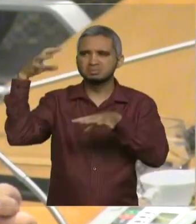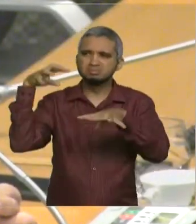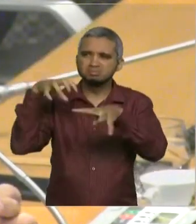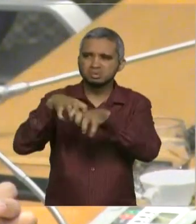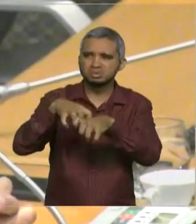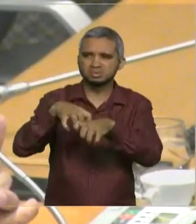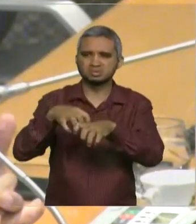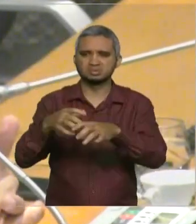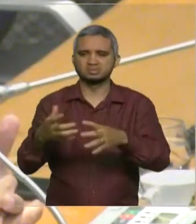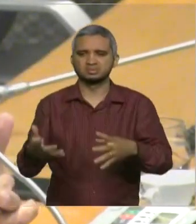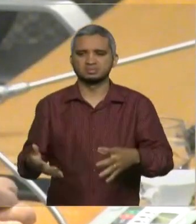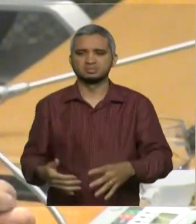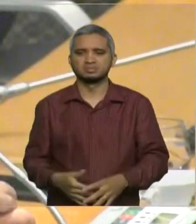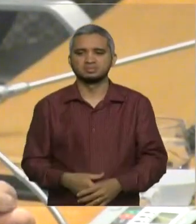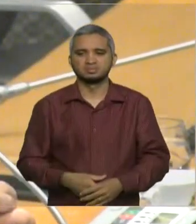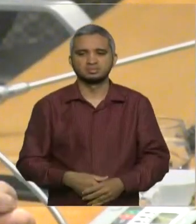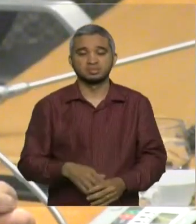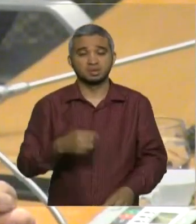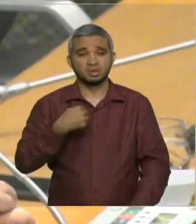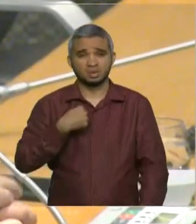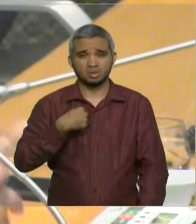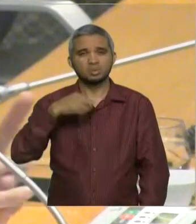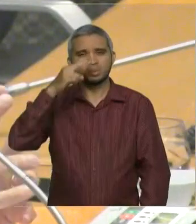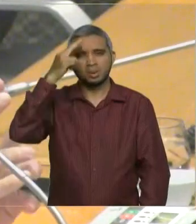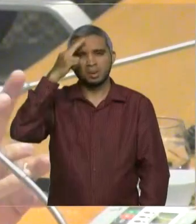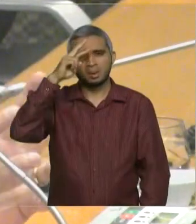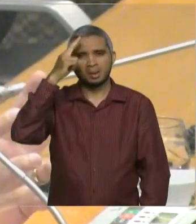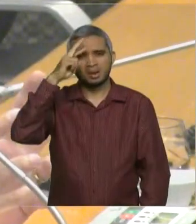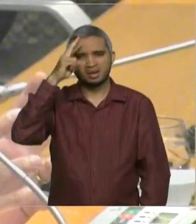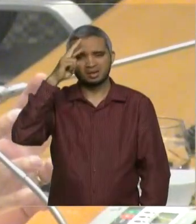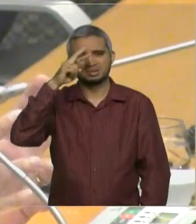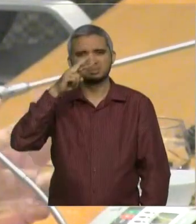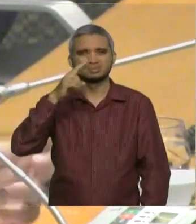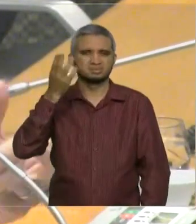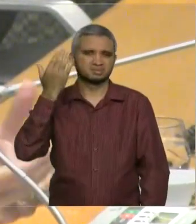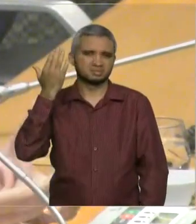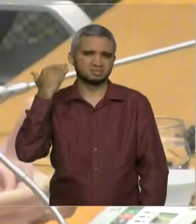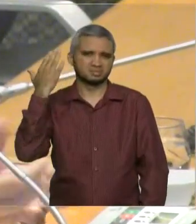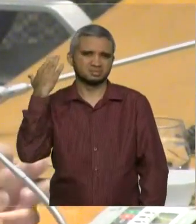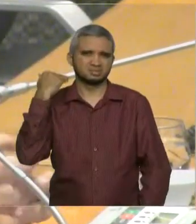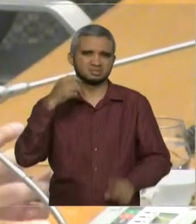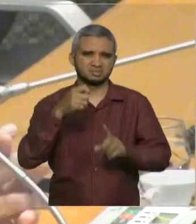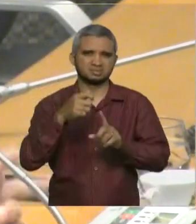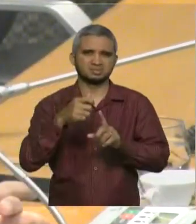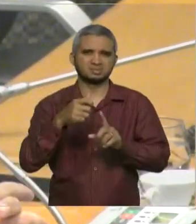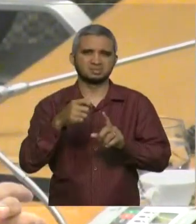Eu me recordo que aquele lançamento, nós tivemos dois momentos muito altos,